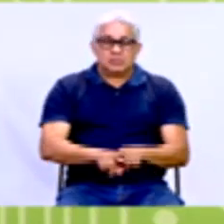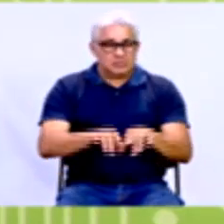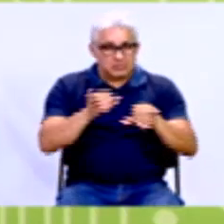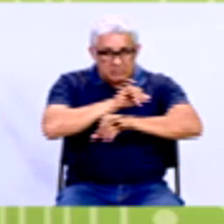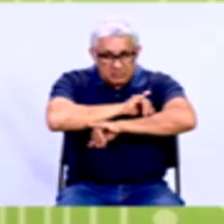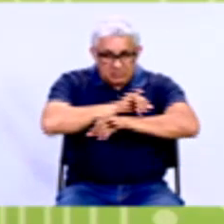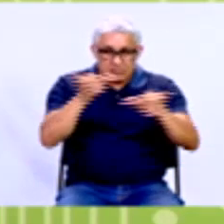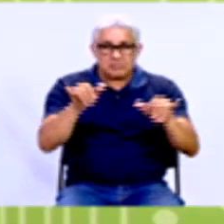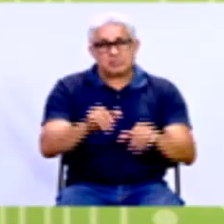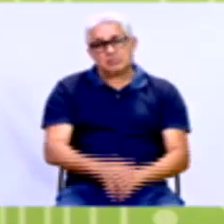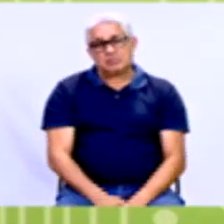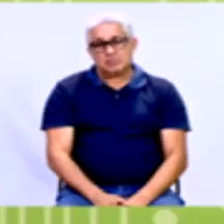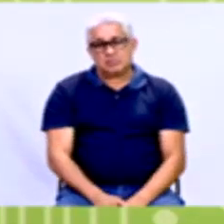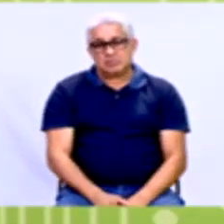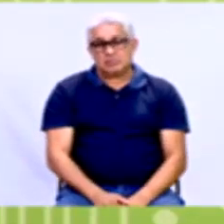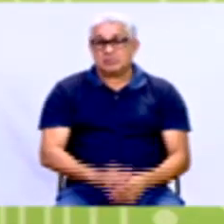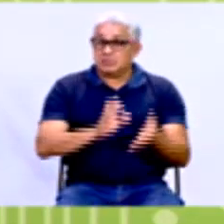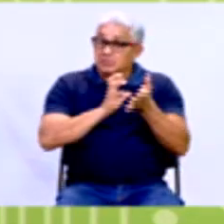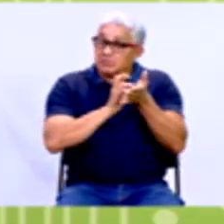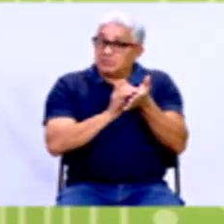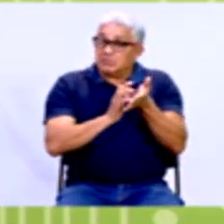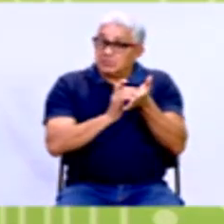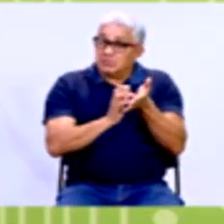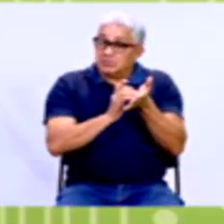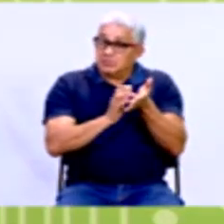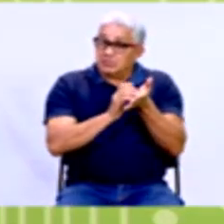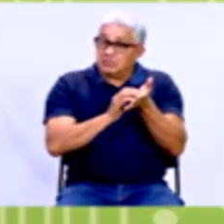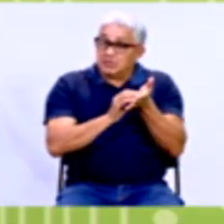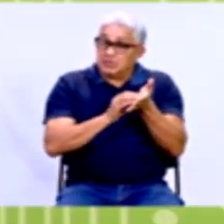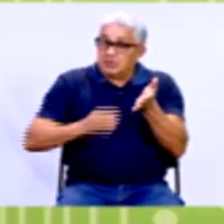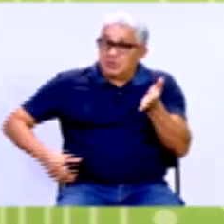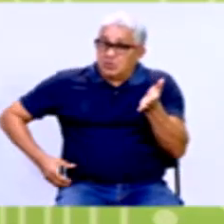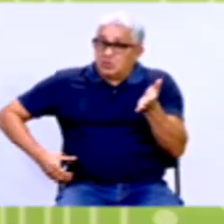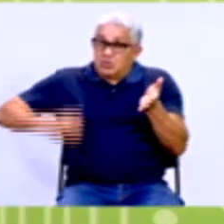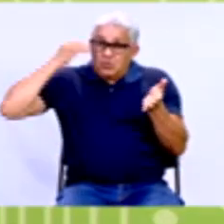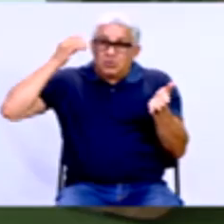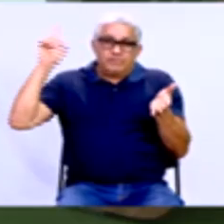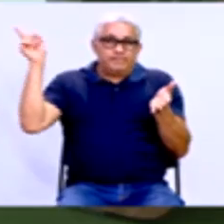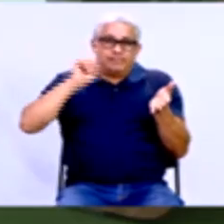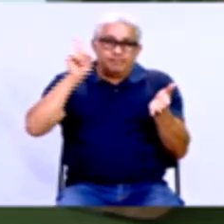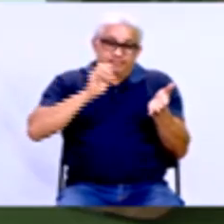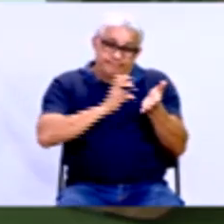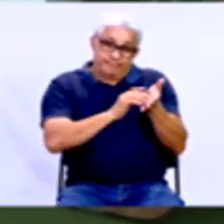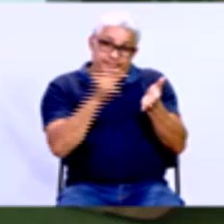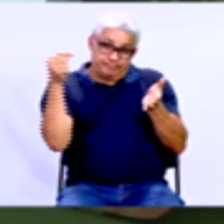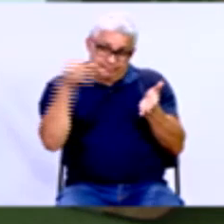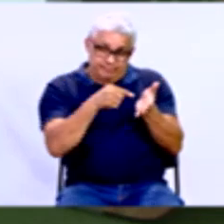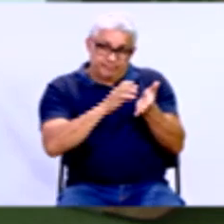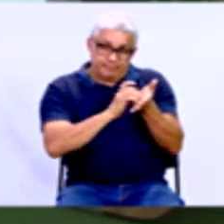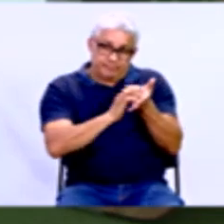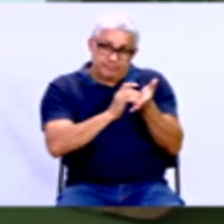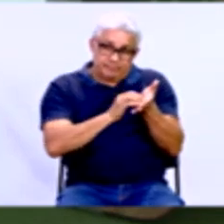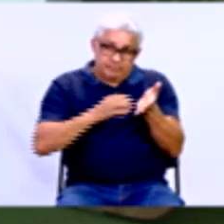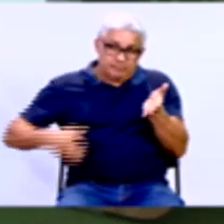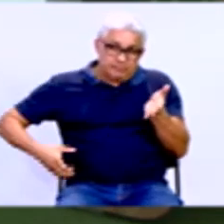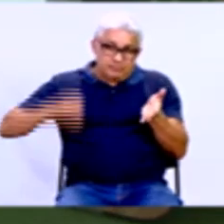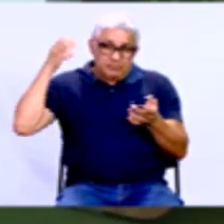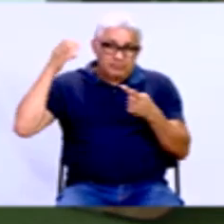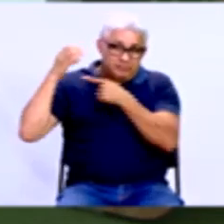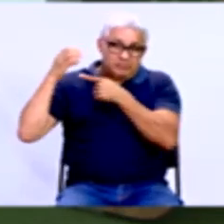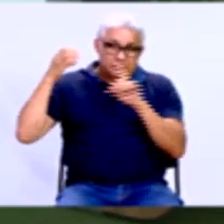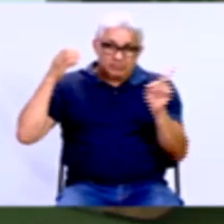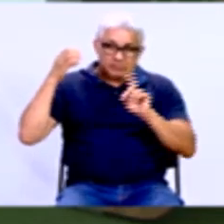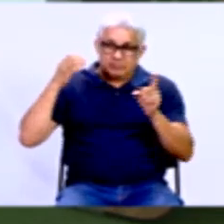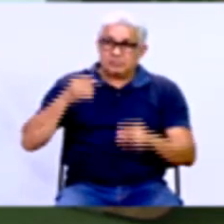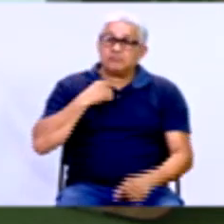ressaltando mais uma vez a parte da calculadora, tá? A calculadora não é para usar o celular, é a calculadora mesmo. Então, é isso, né, professor? Não temos mais dúvidas